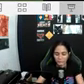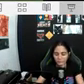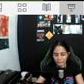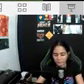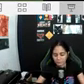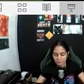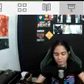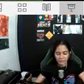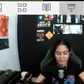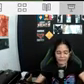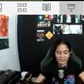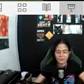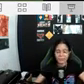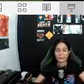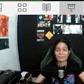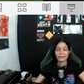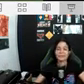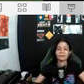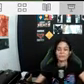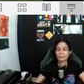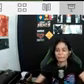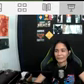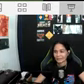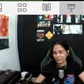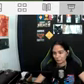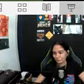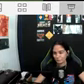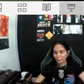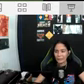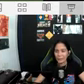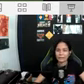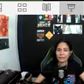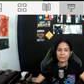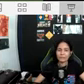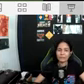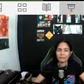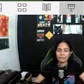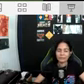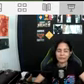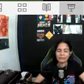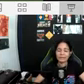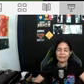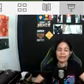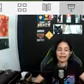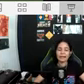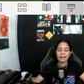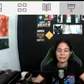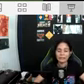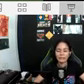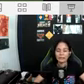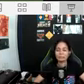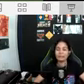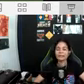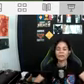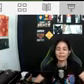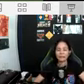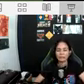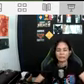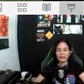nossos resultados. É a questão de desvio padrão. Então, vamos dizer assim, que na regra,